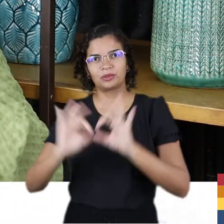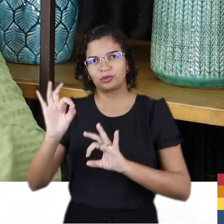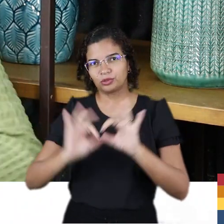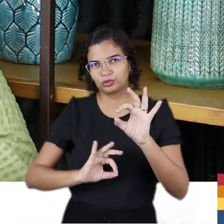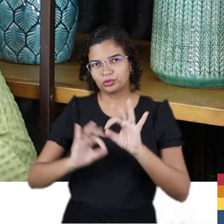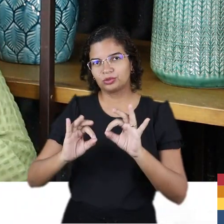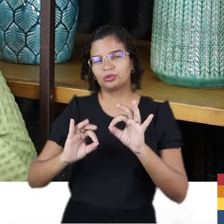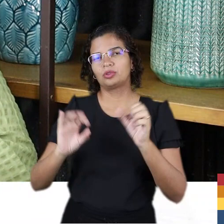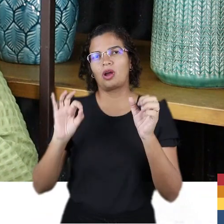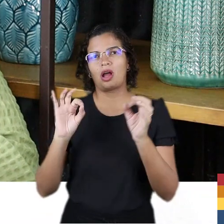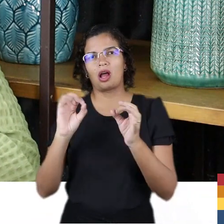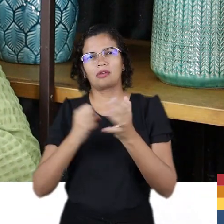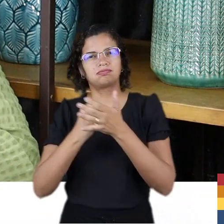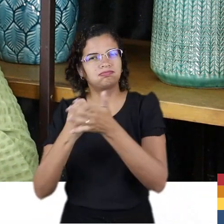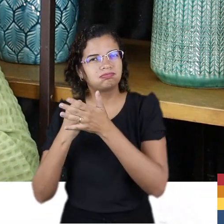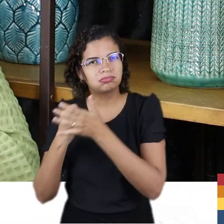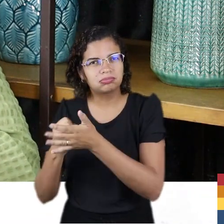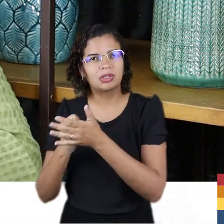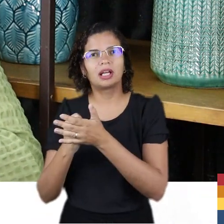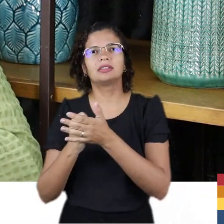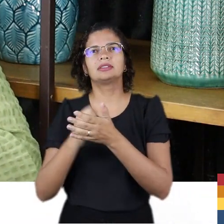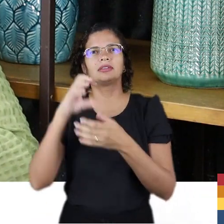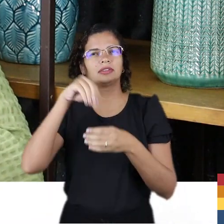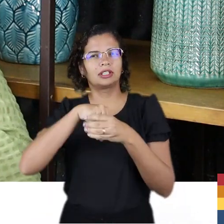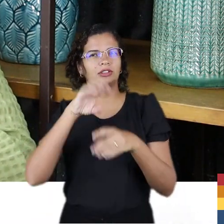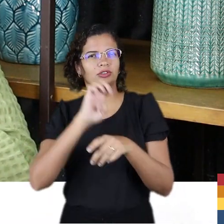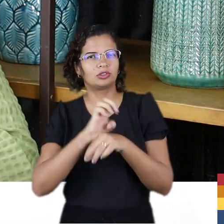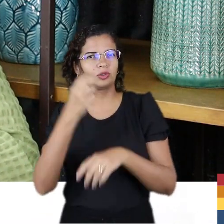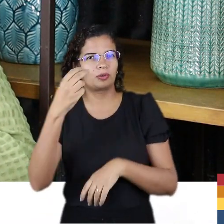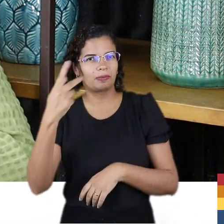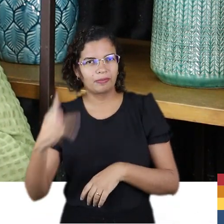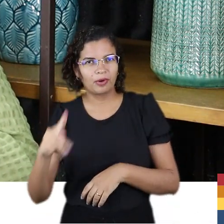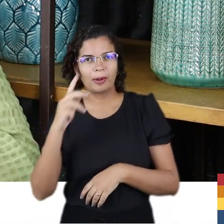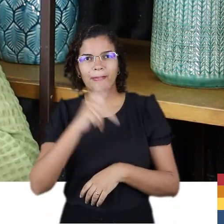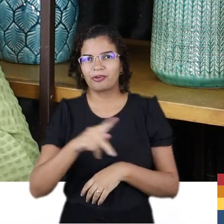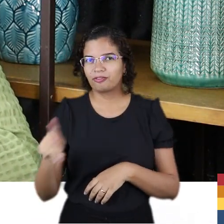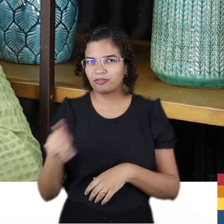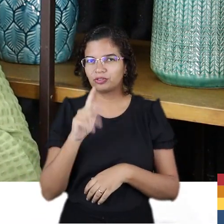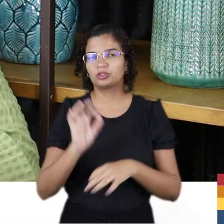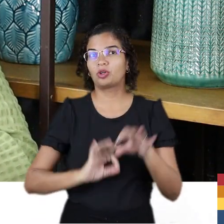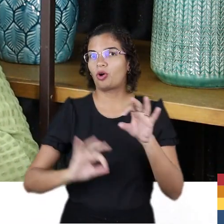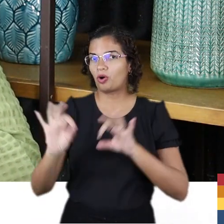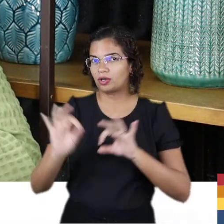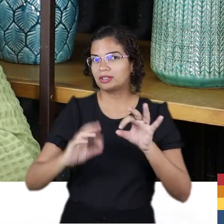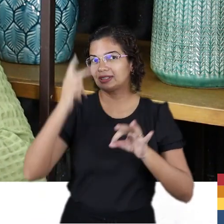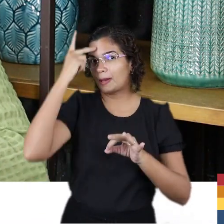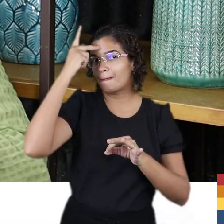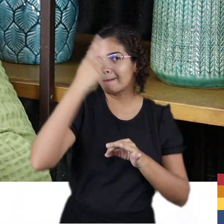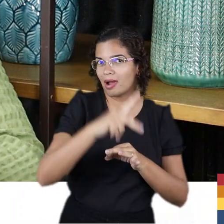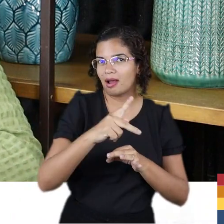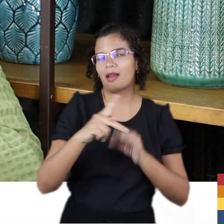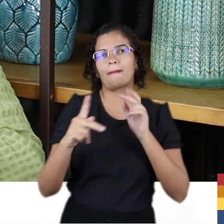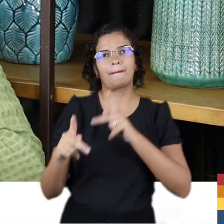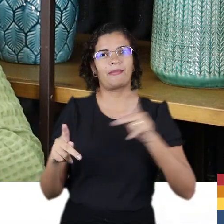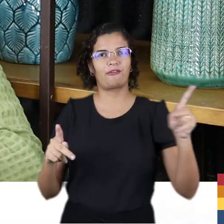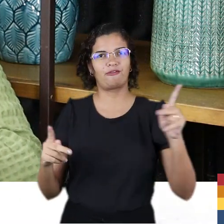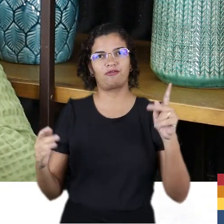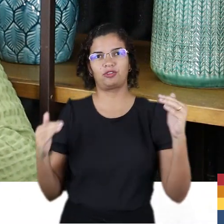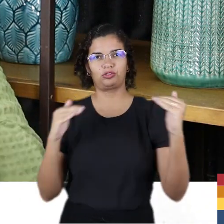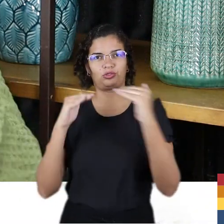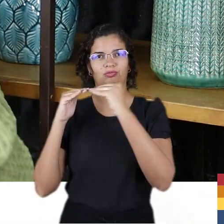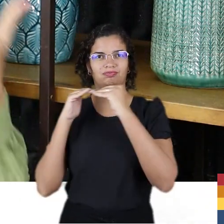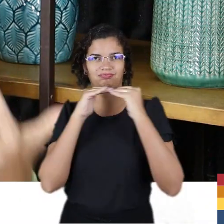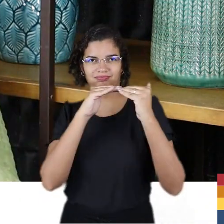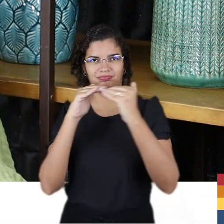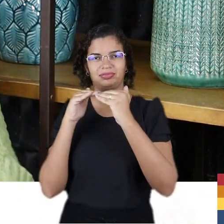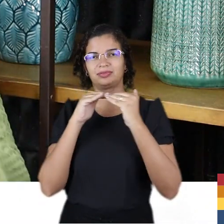escala organizada de BNCC, né, do nosso documento curricular do território, né, a gente vem numa escala